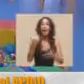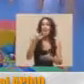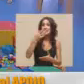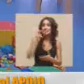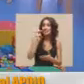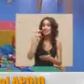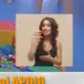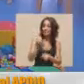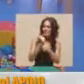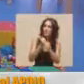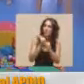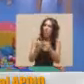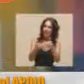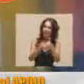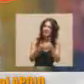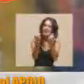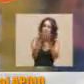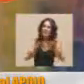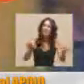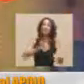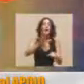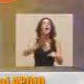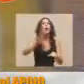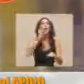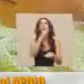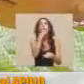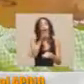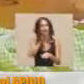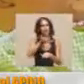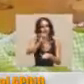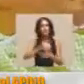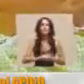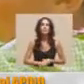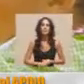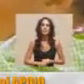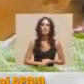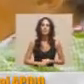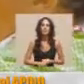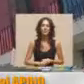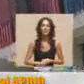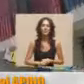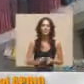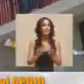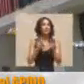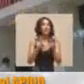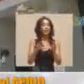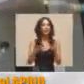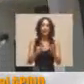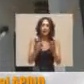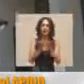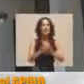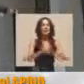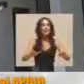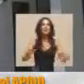que há 23 anos trabalha para os idosos e crianças do concelho de Oeiras e